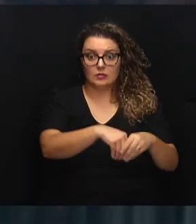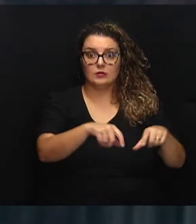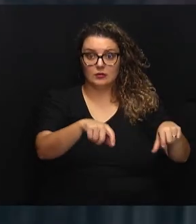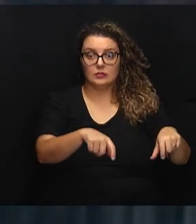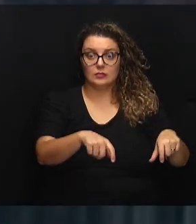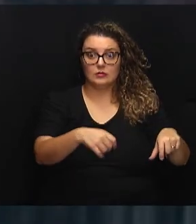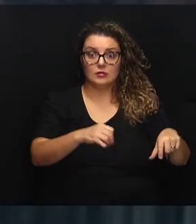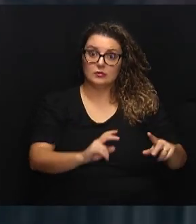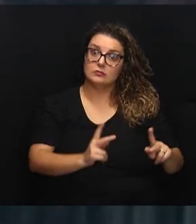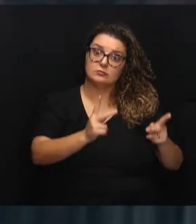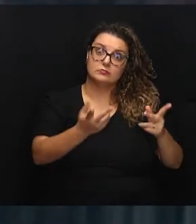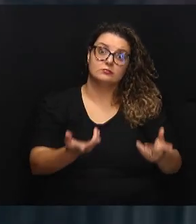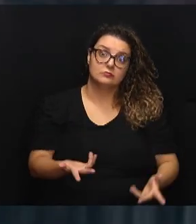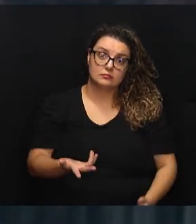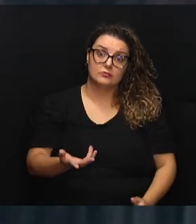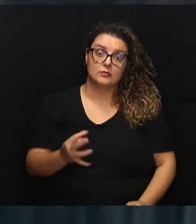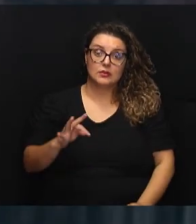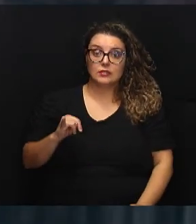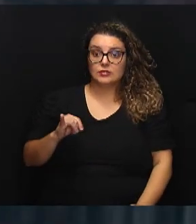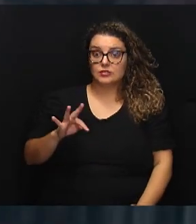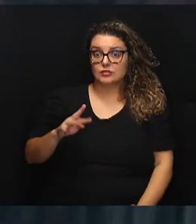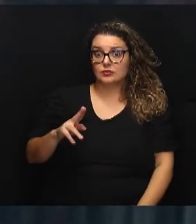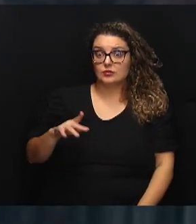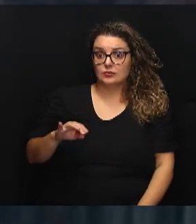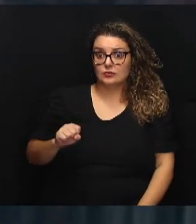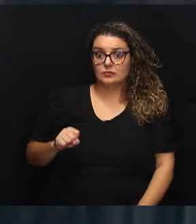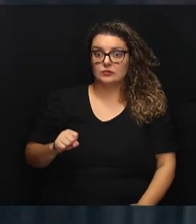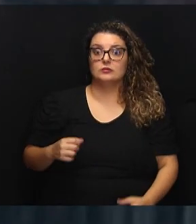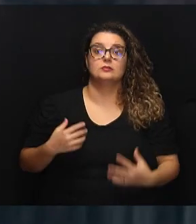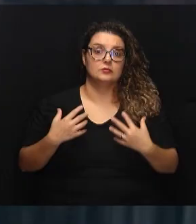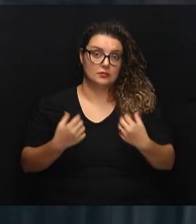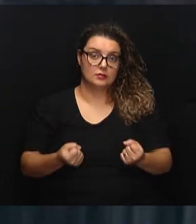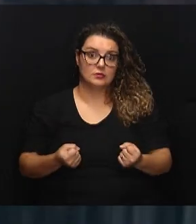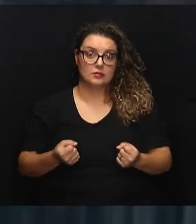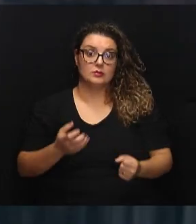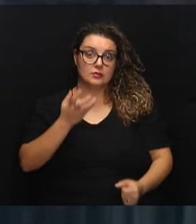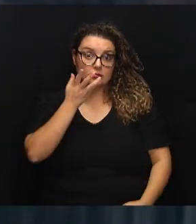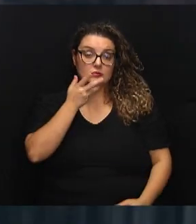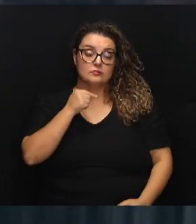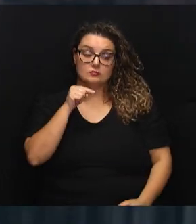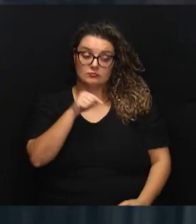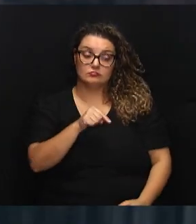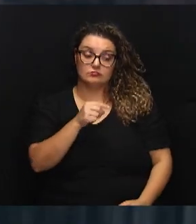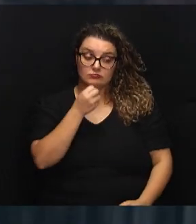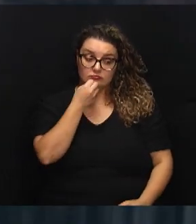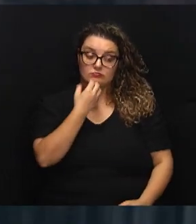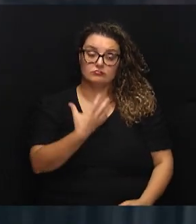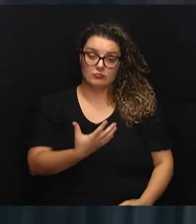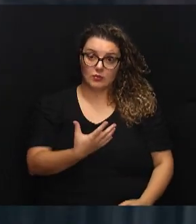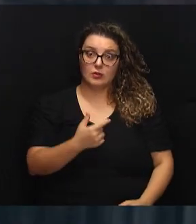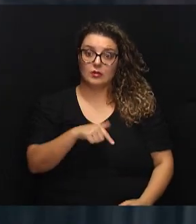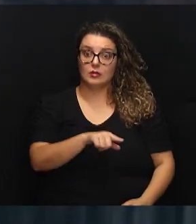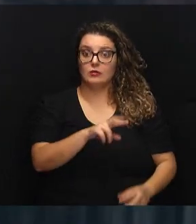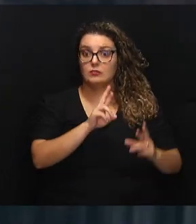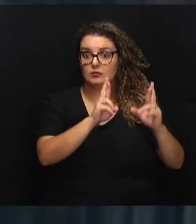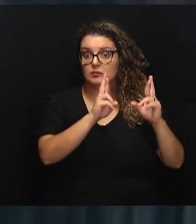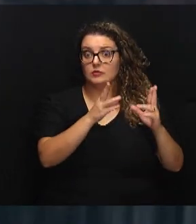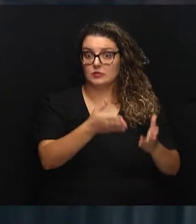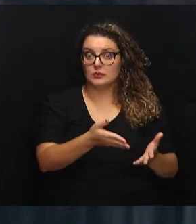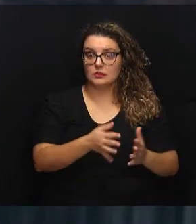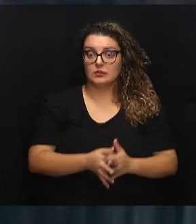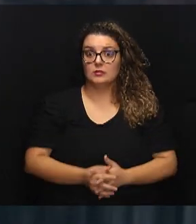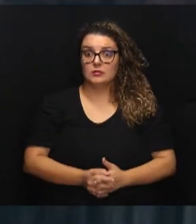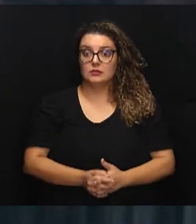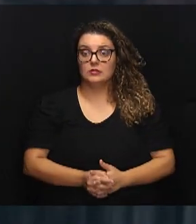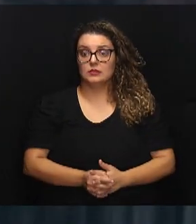está ganhando, se o time ganha títulos. O time ganhou Uhum. títulos, a criança falou assim, nossa, esse time é bom, eu vou torcer para esse time. Se